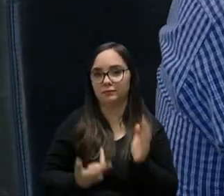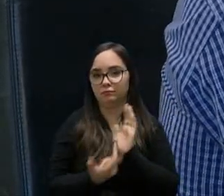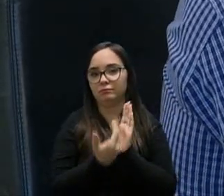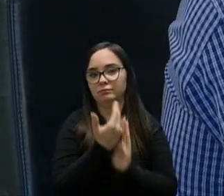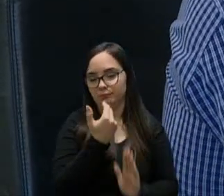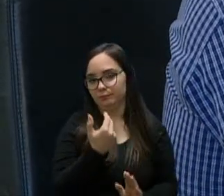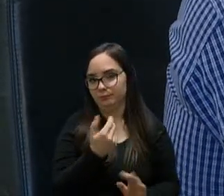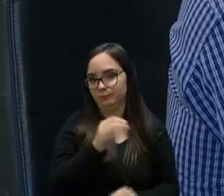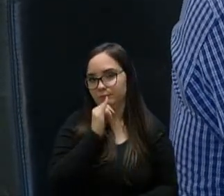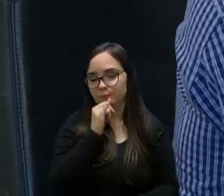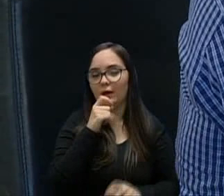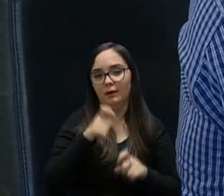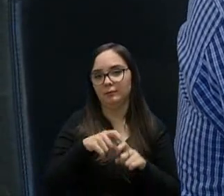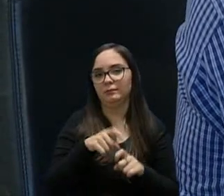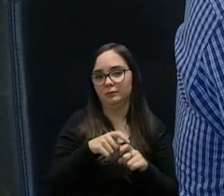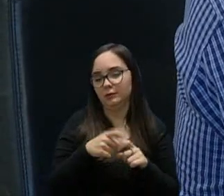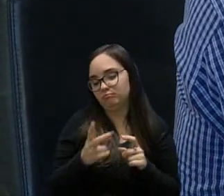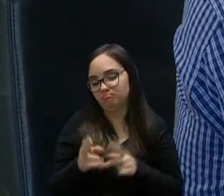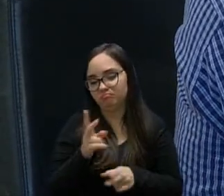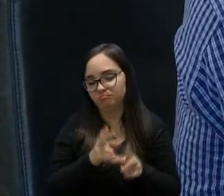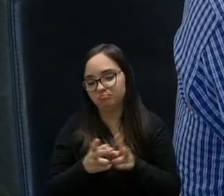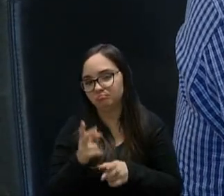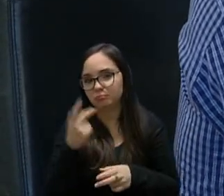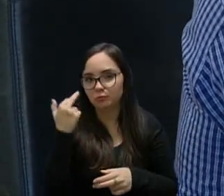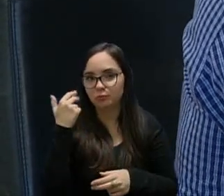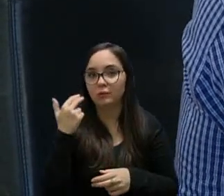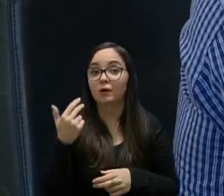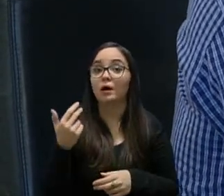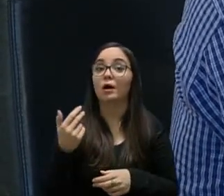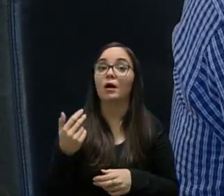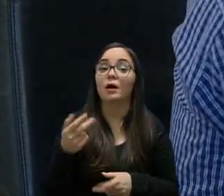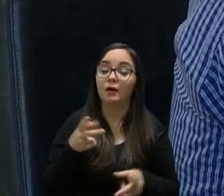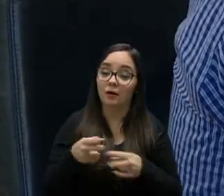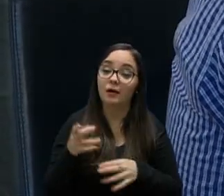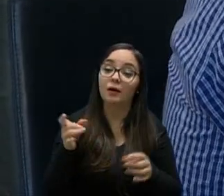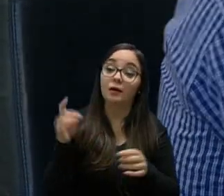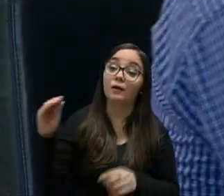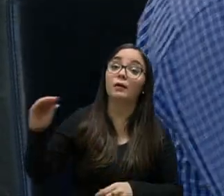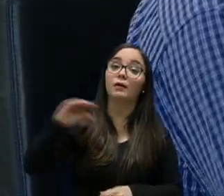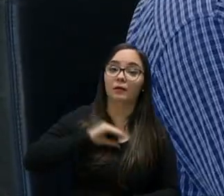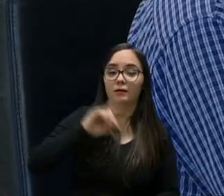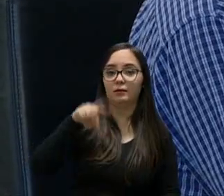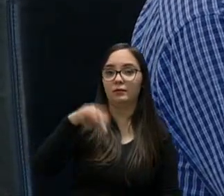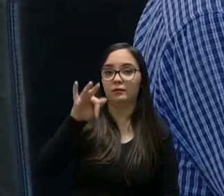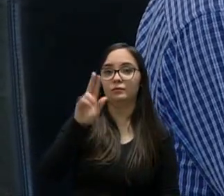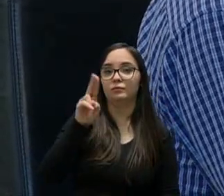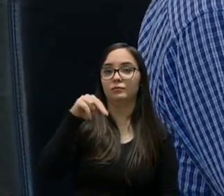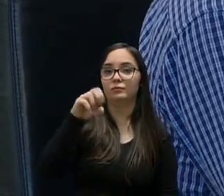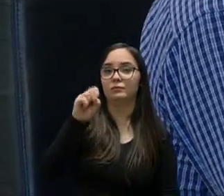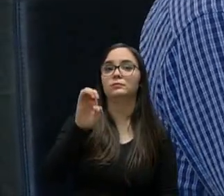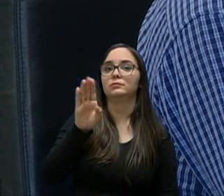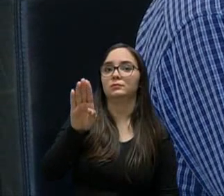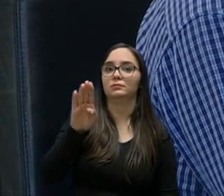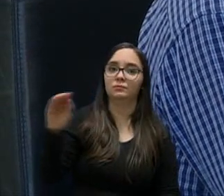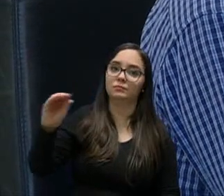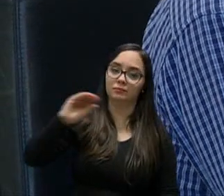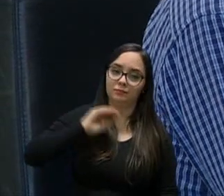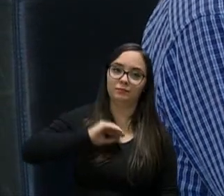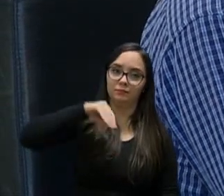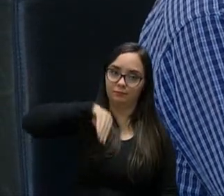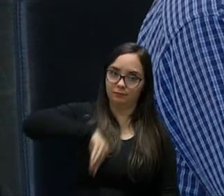a médica vai fazer logicamente recebendo da funserv aí que venha se a